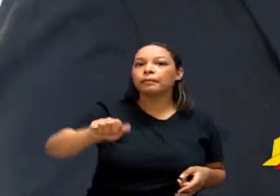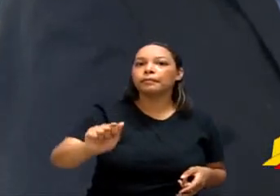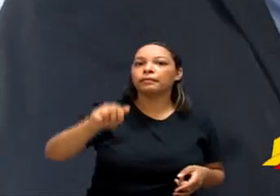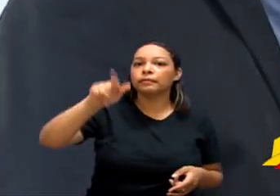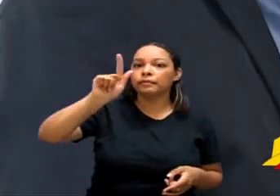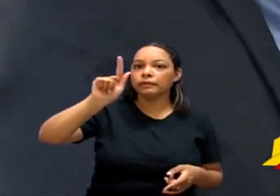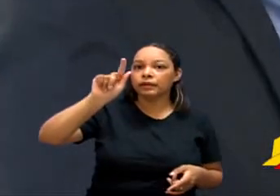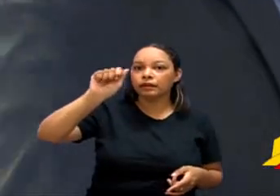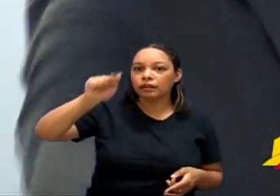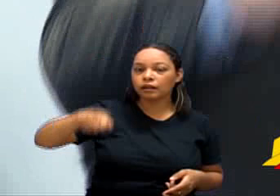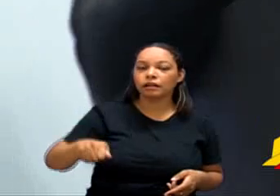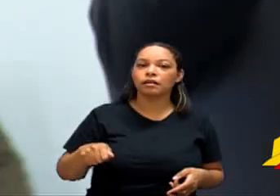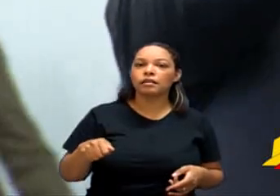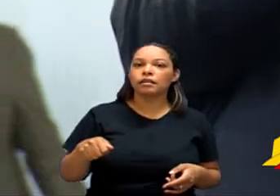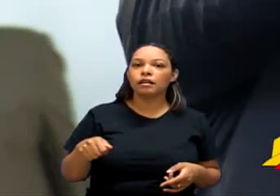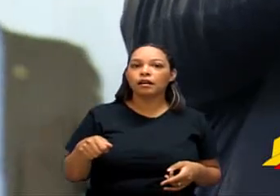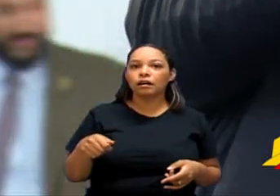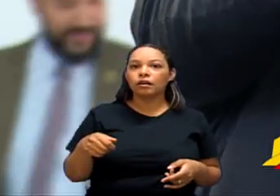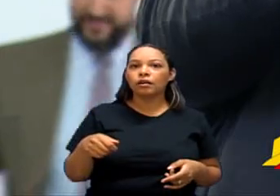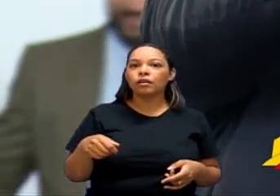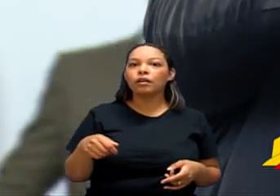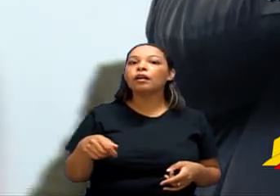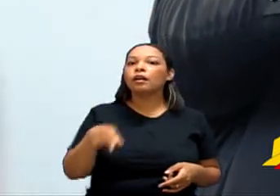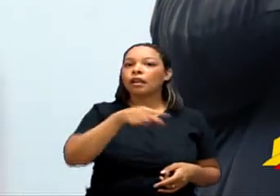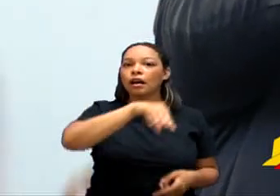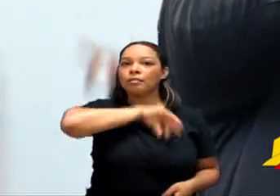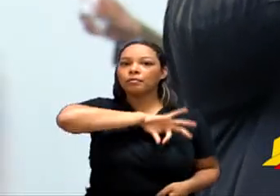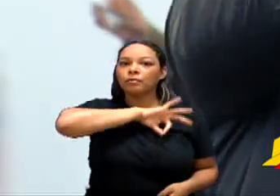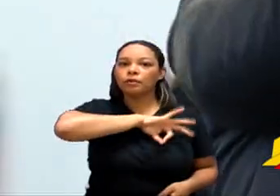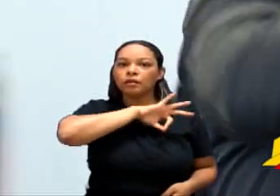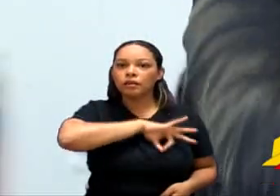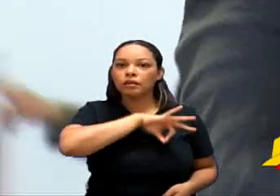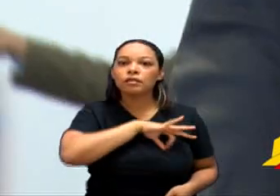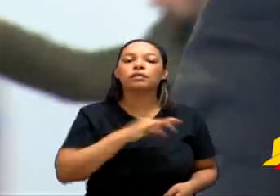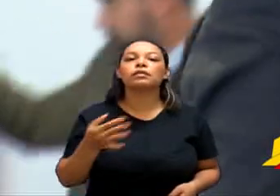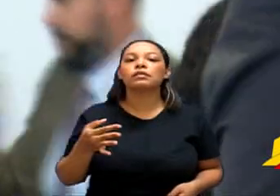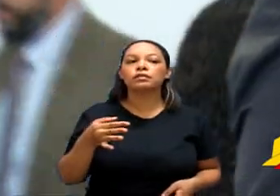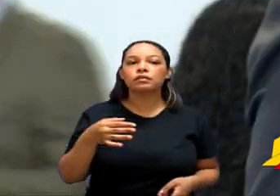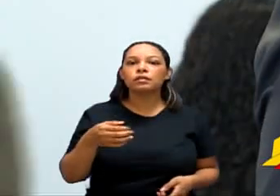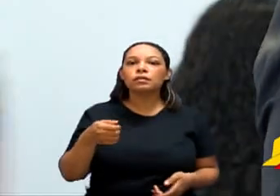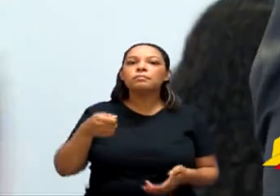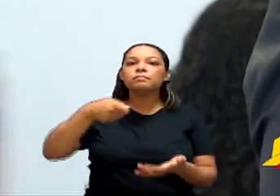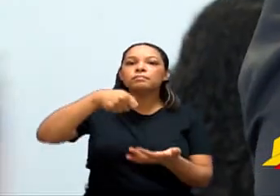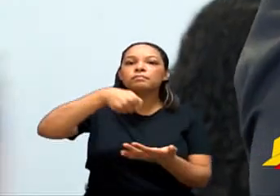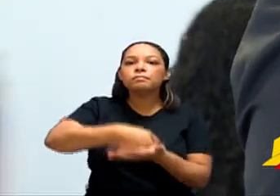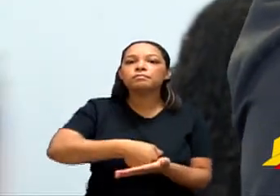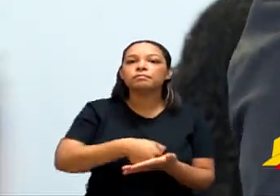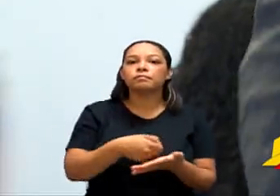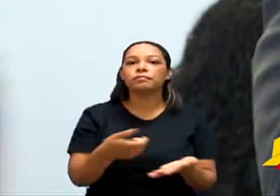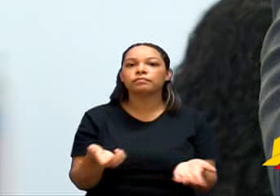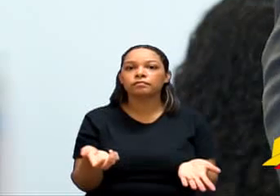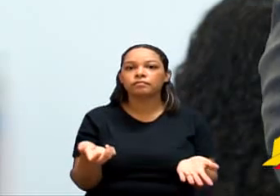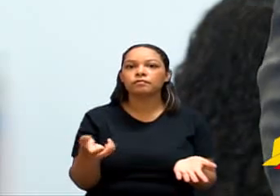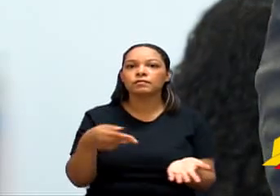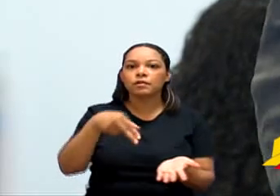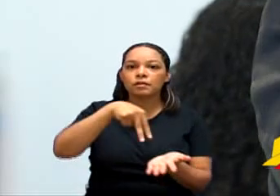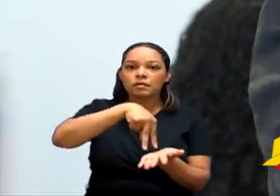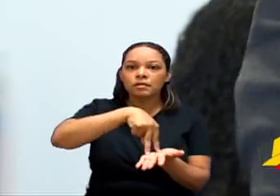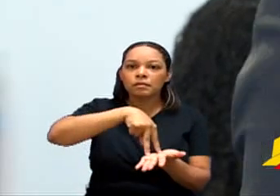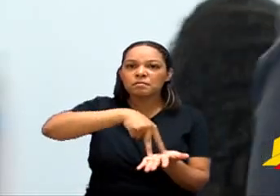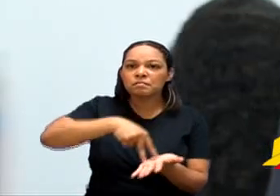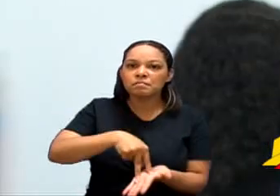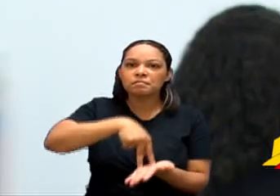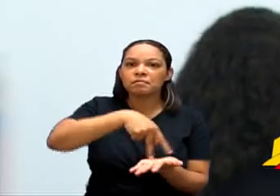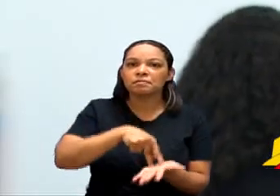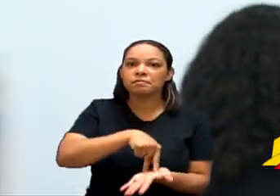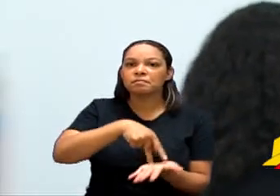as goiabas. Isso é demais. E um dia eu falei para o fiscal, camarada... Isso é demais. Não? Falei assim, por que, que você faz isso, rapaz? Ele comprou a goiaba, comprou